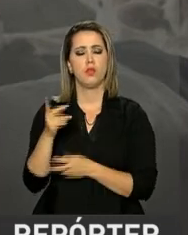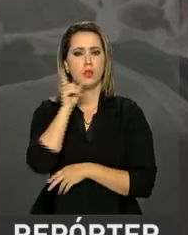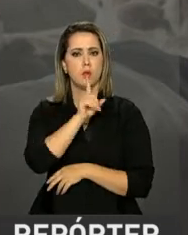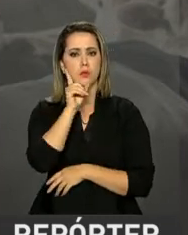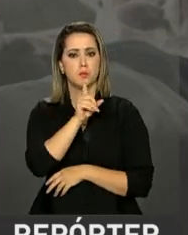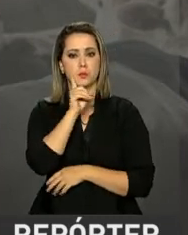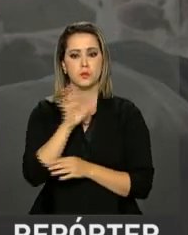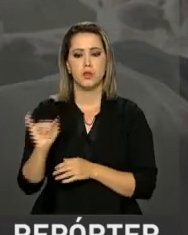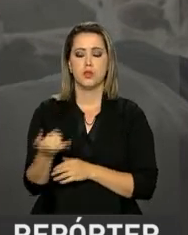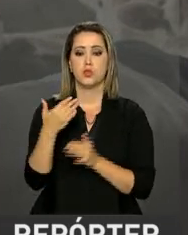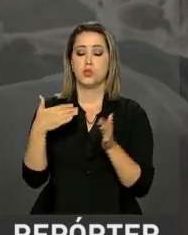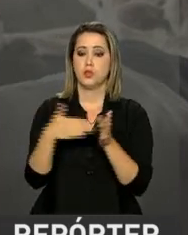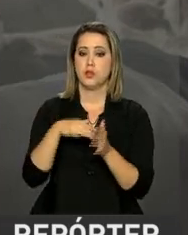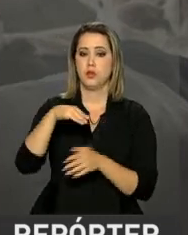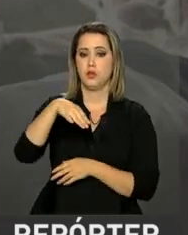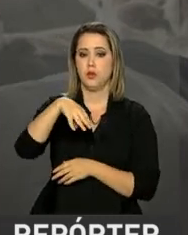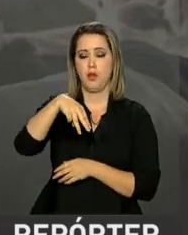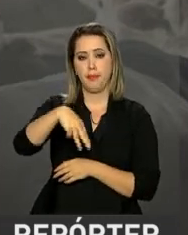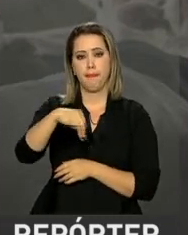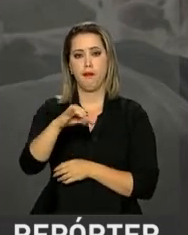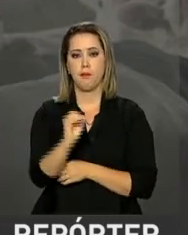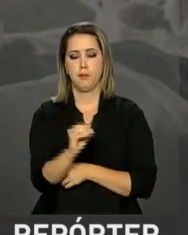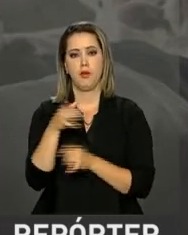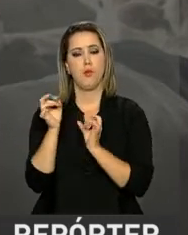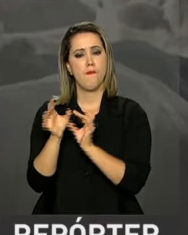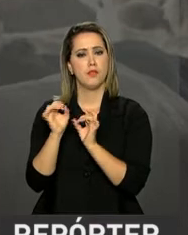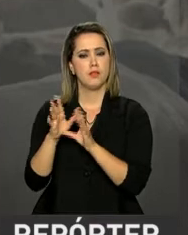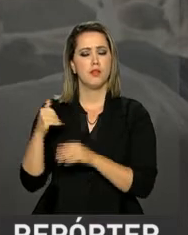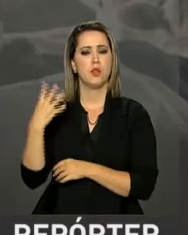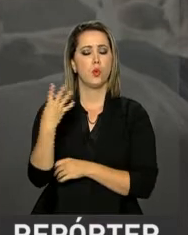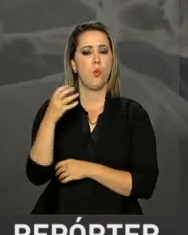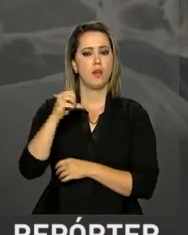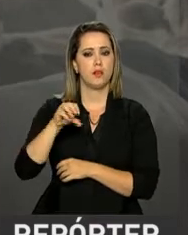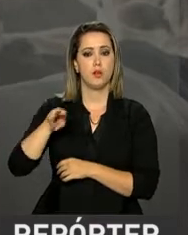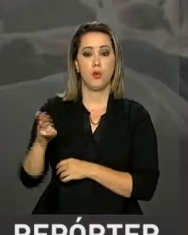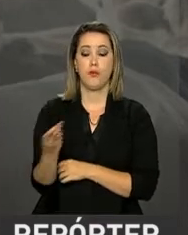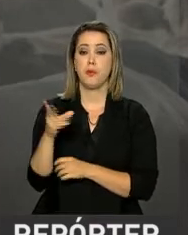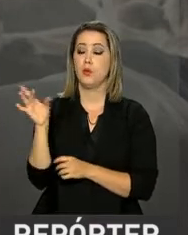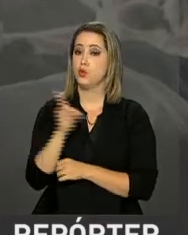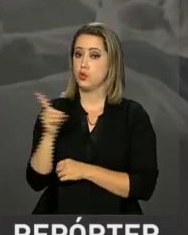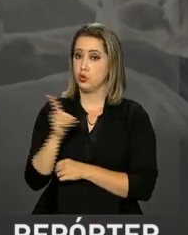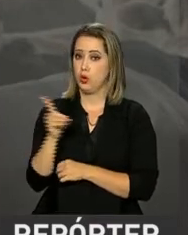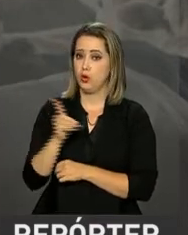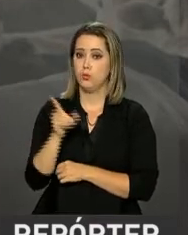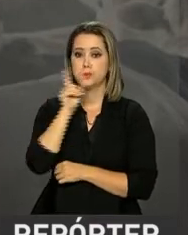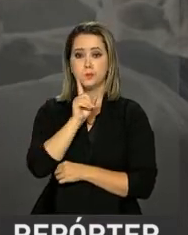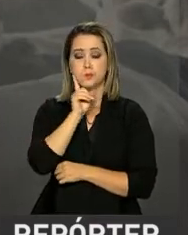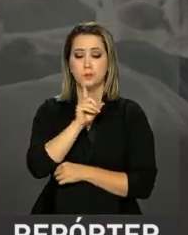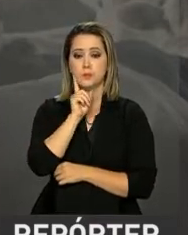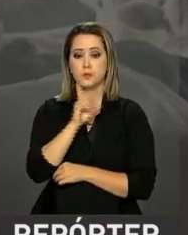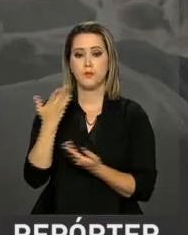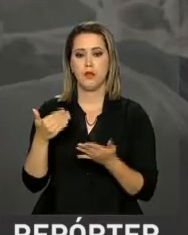americano de janeiro a maio deste ano esses frigoríficos exportaram 49 milhões de dólares para os estados